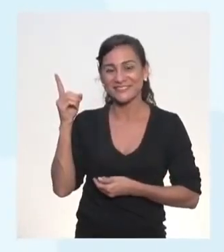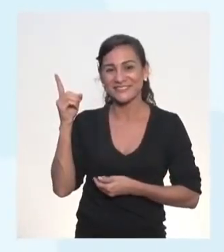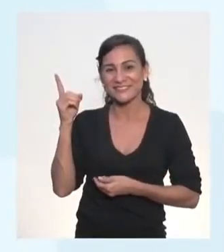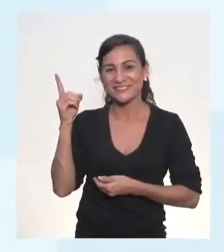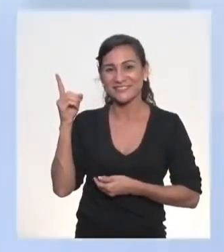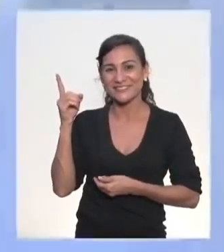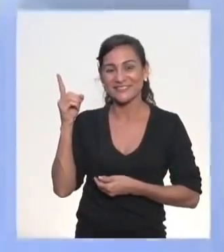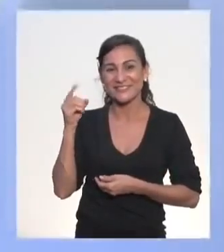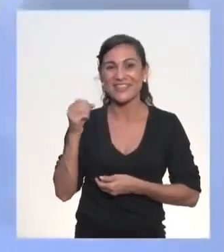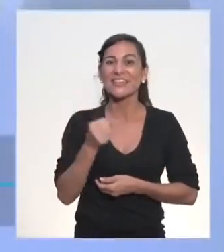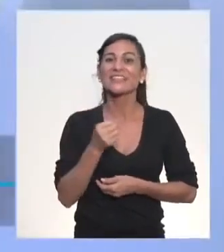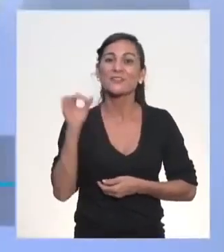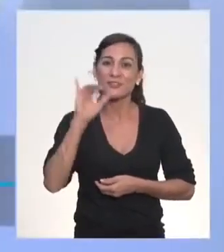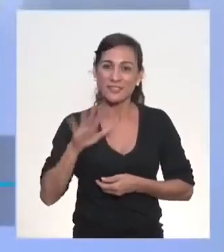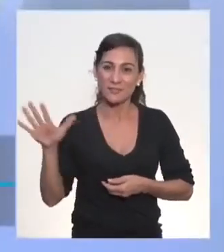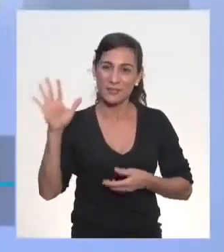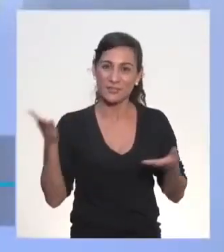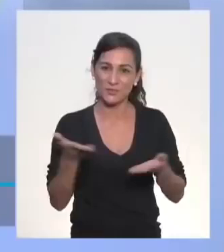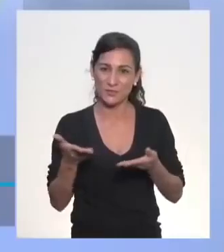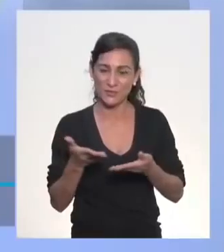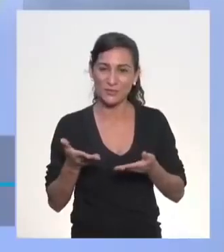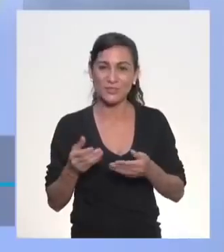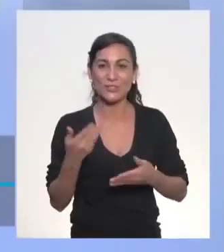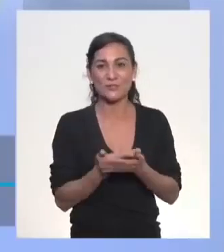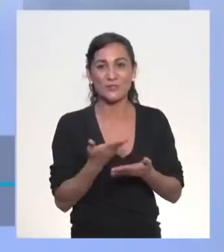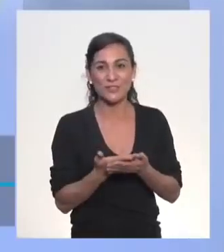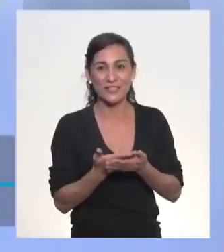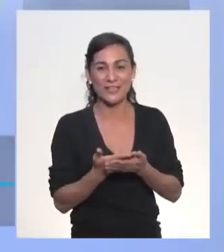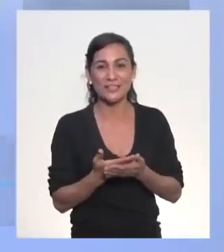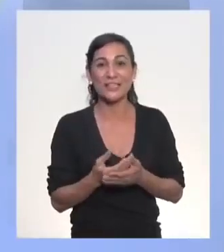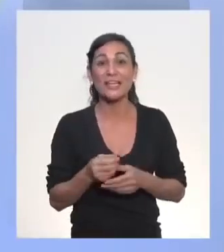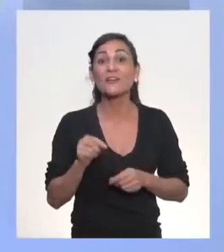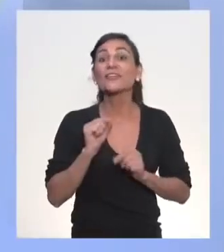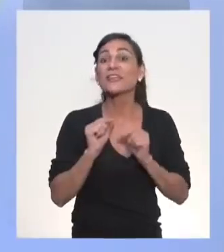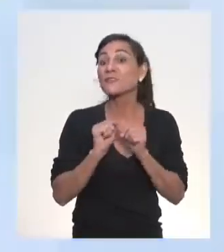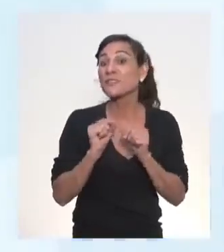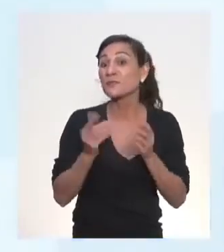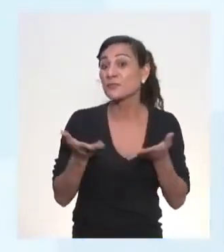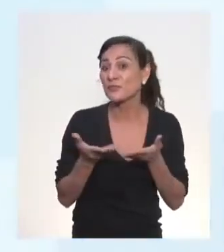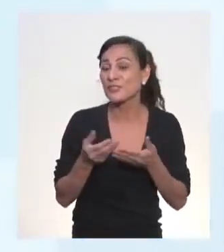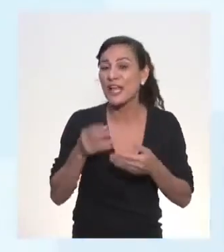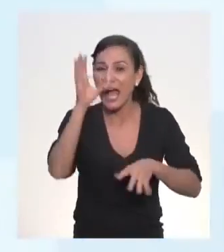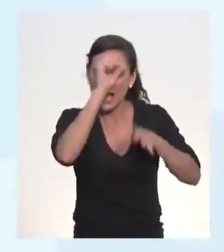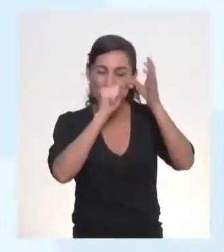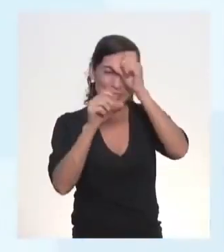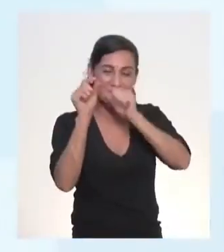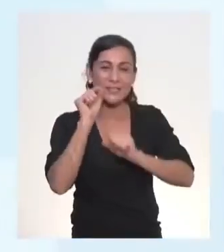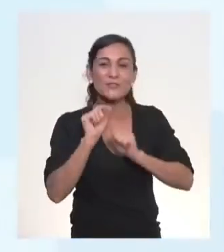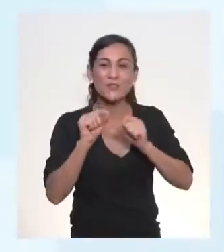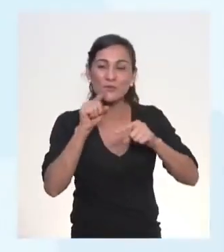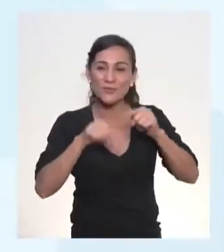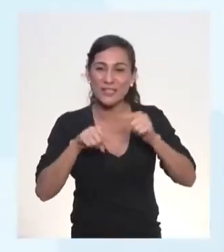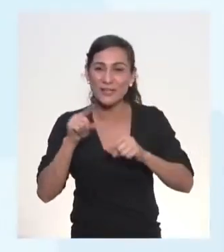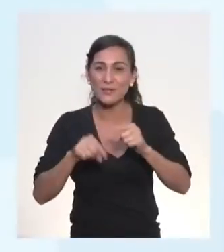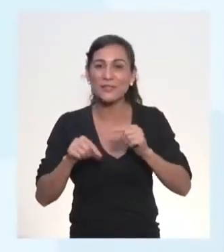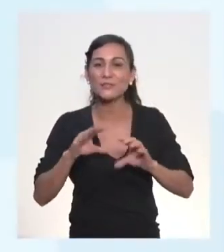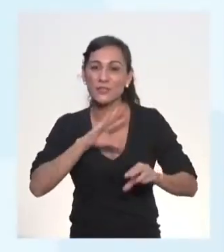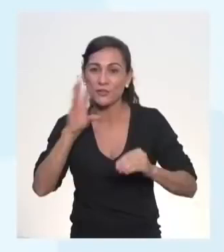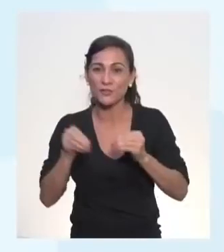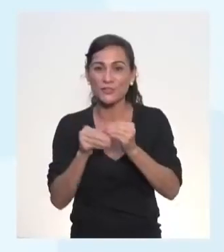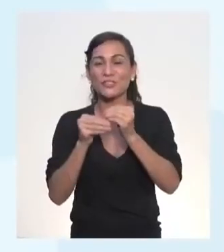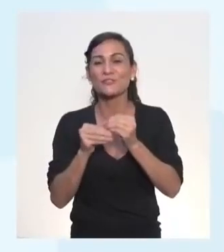aí. Foram as imagens de hoje. Esta foi a nossa aula. O que fizemos hoje? Aprendemos sobre os elementos que constituem